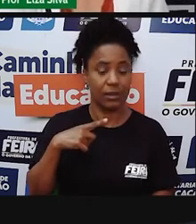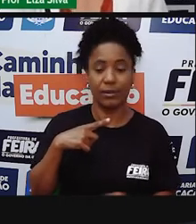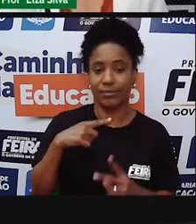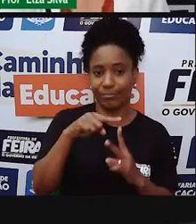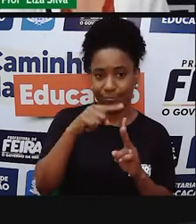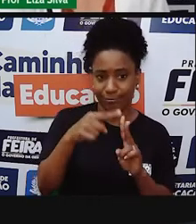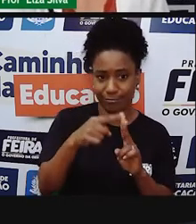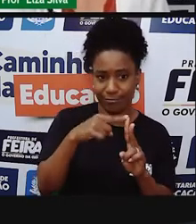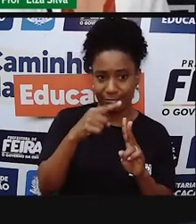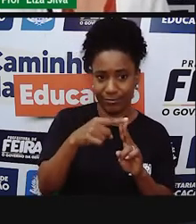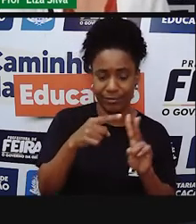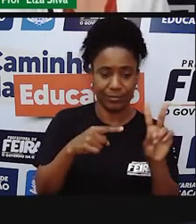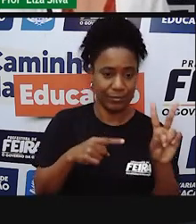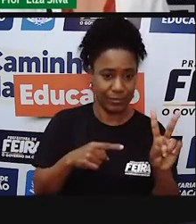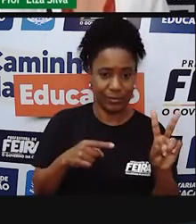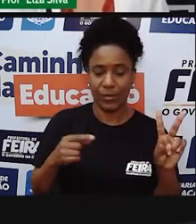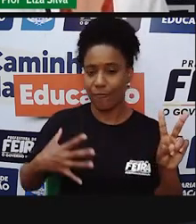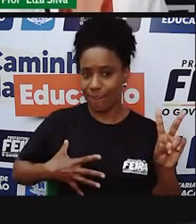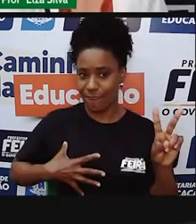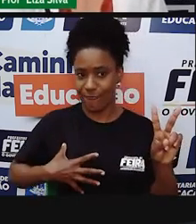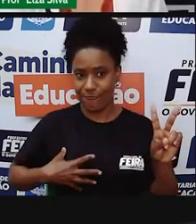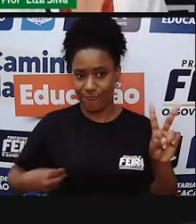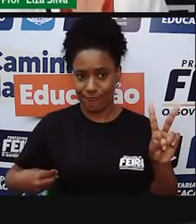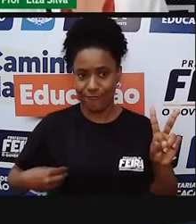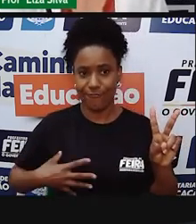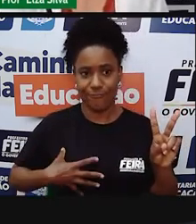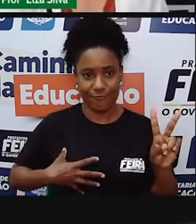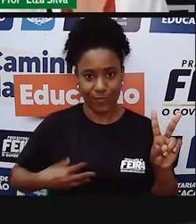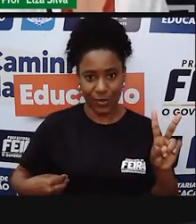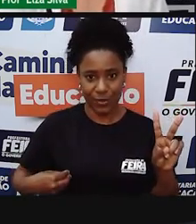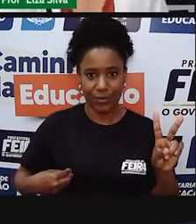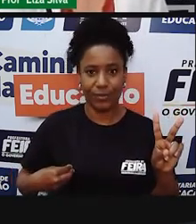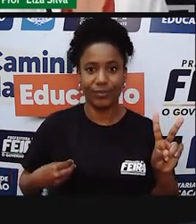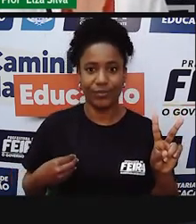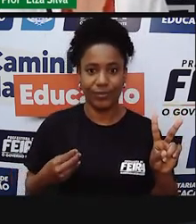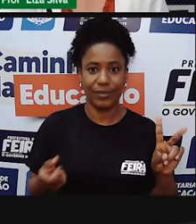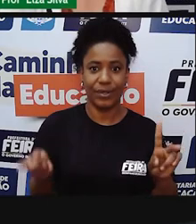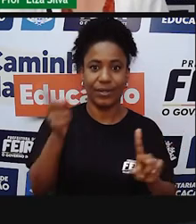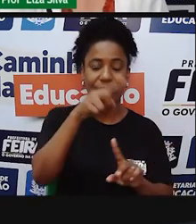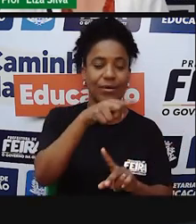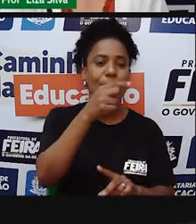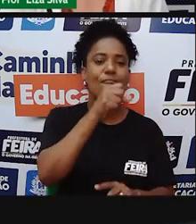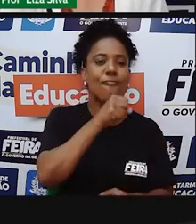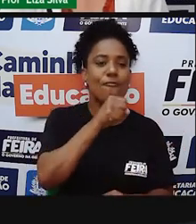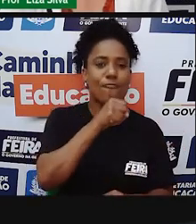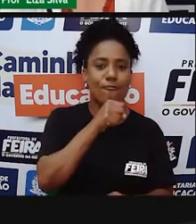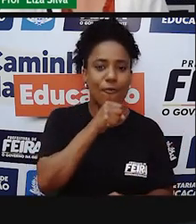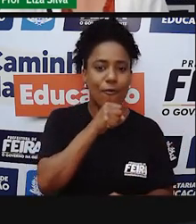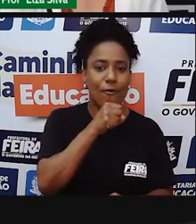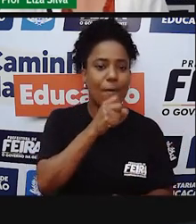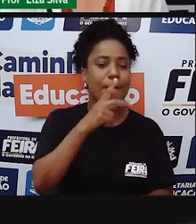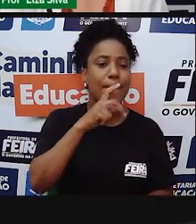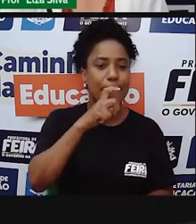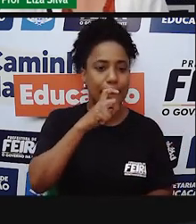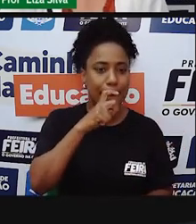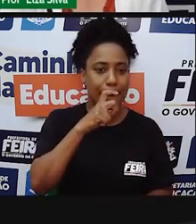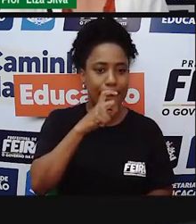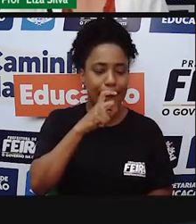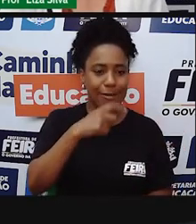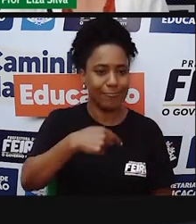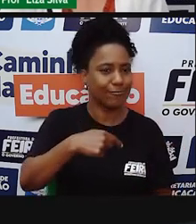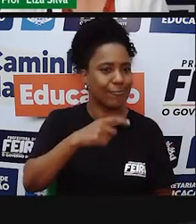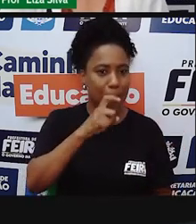o pai, é filho de Alexander e Jéssica. Então vejam aqui a ligação, né, que a